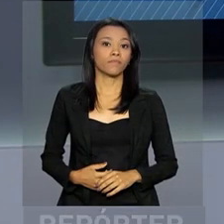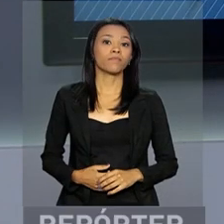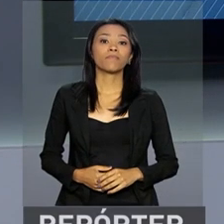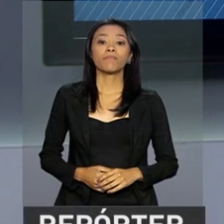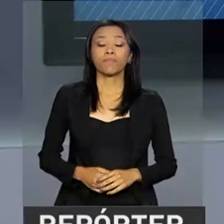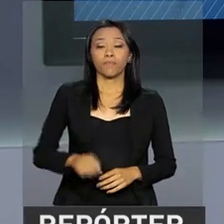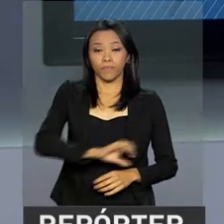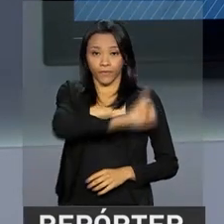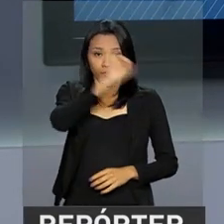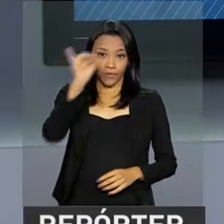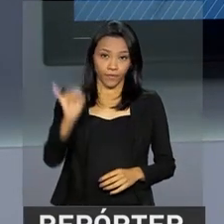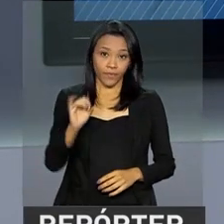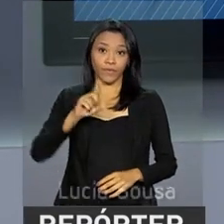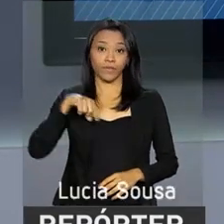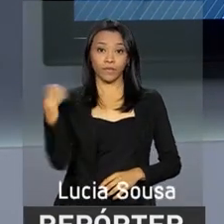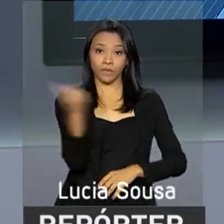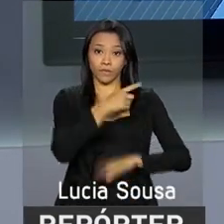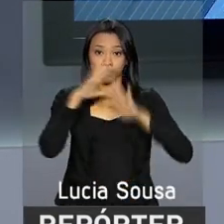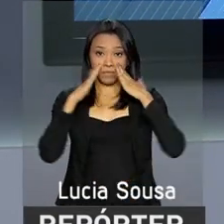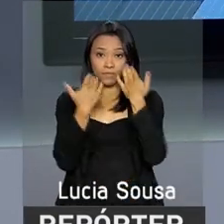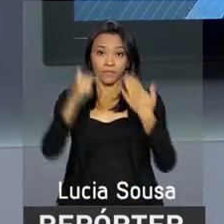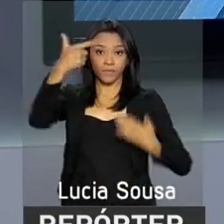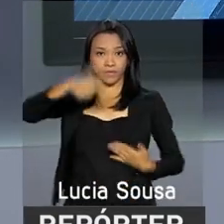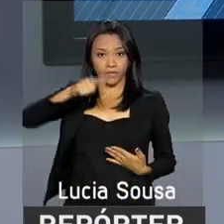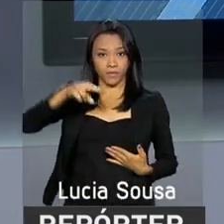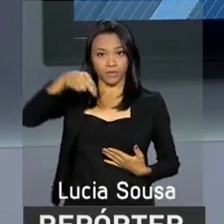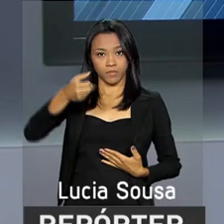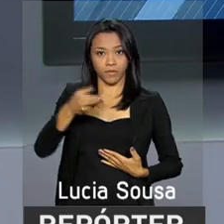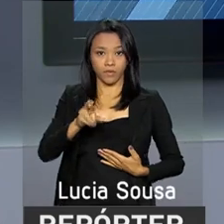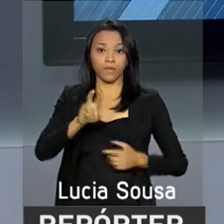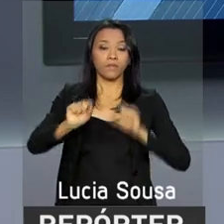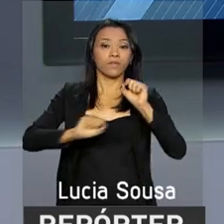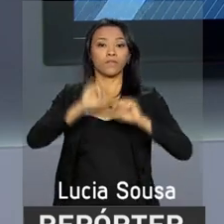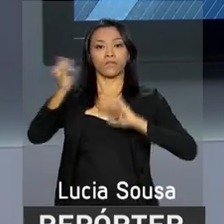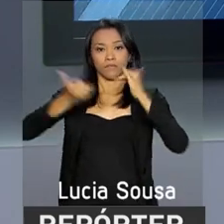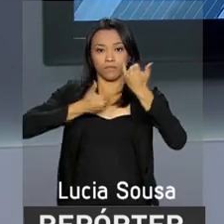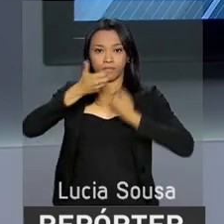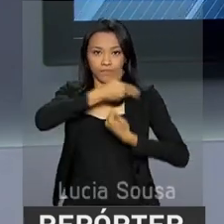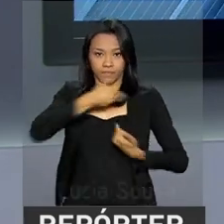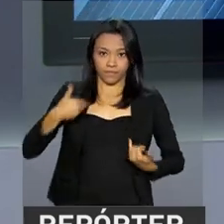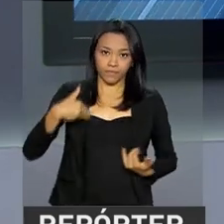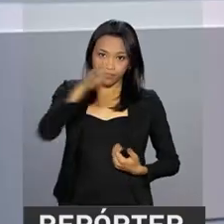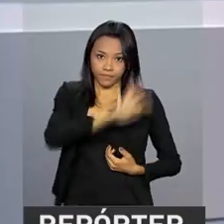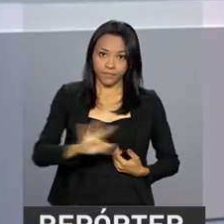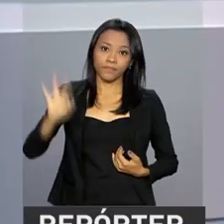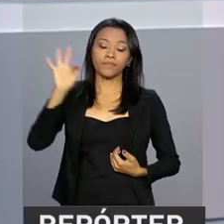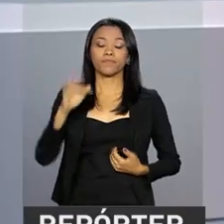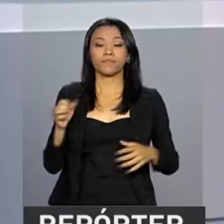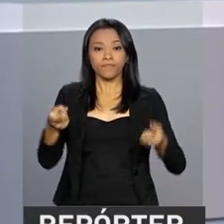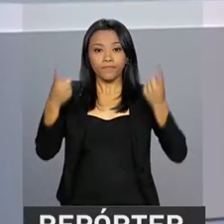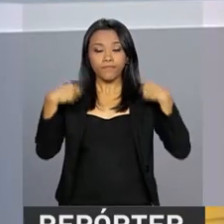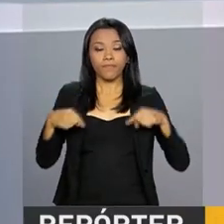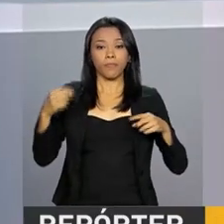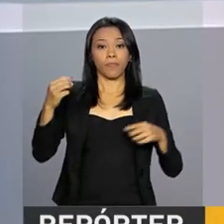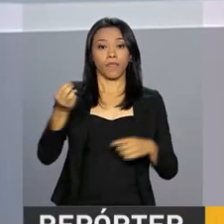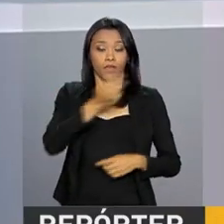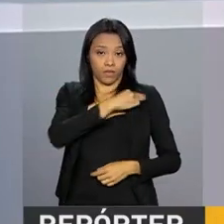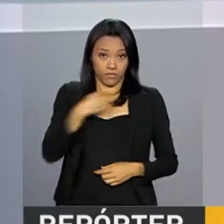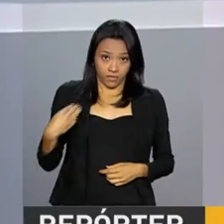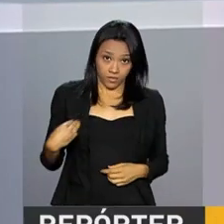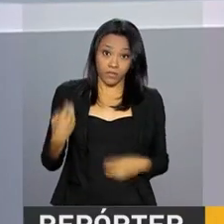o la no ar mais uma edição do repórter nbr e as notícias do governo federal o ministro da educação